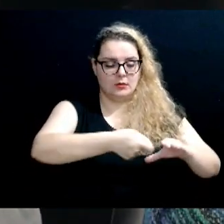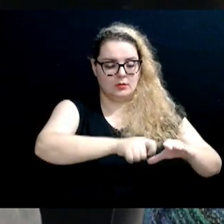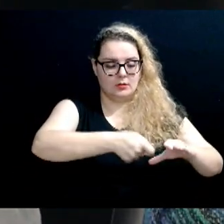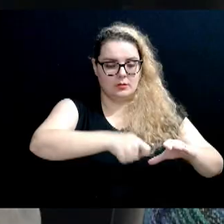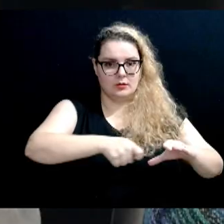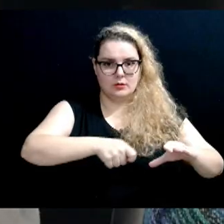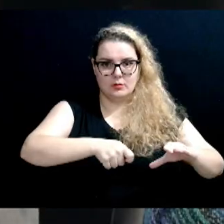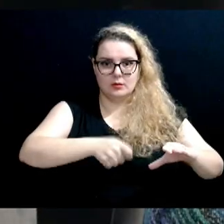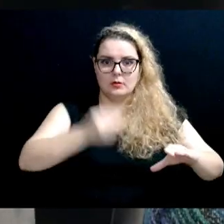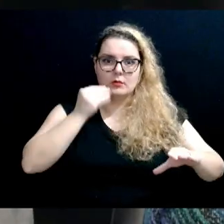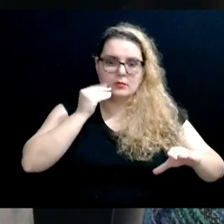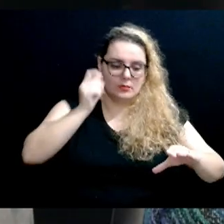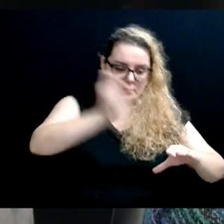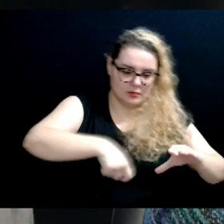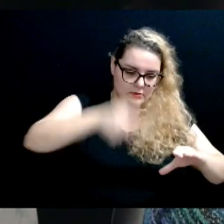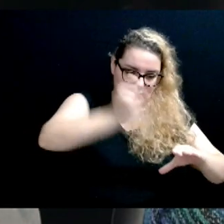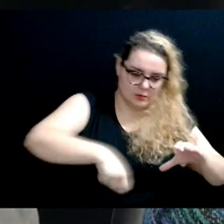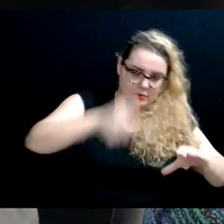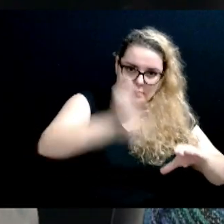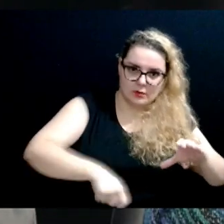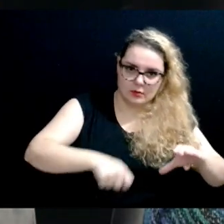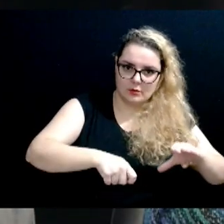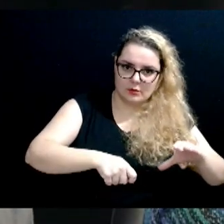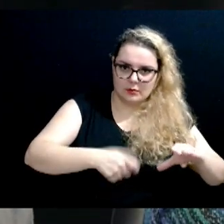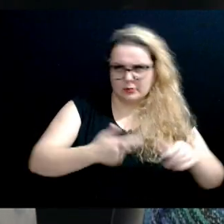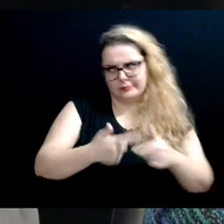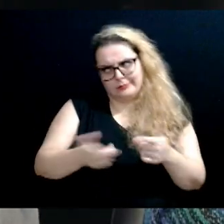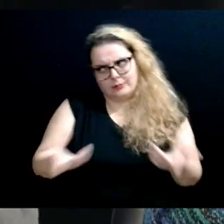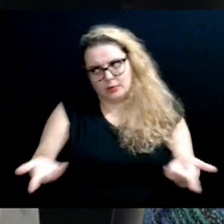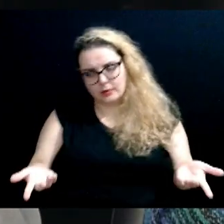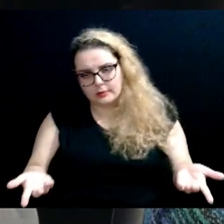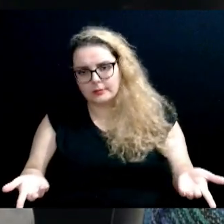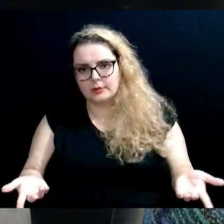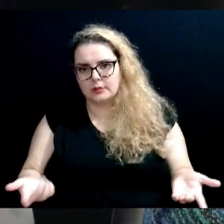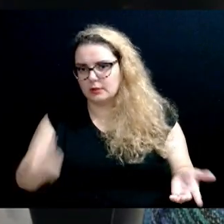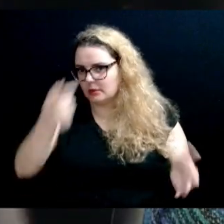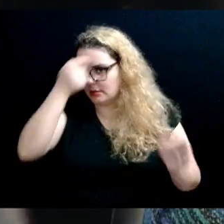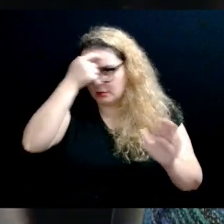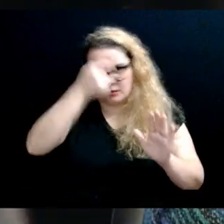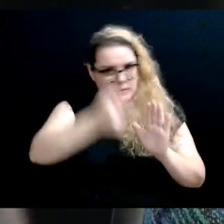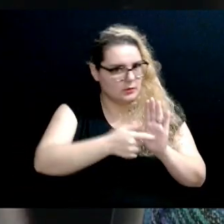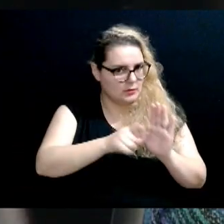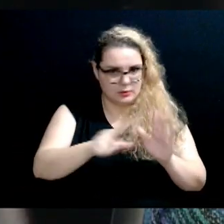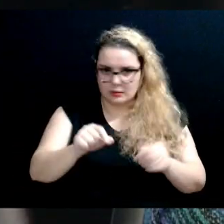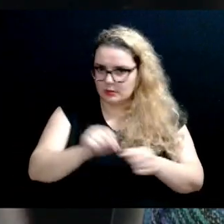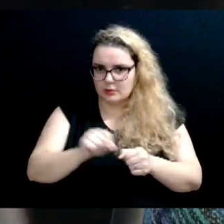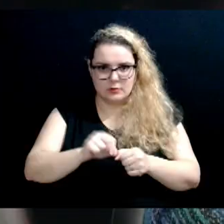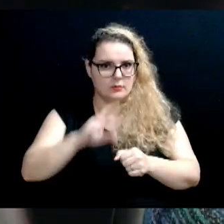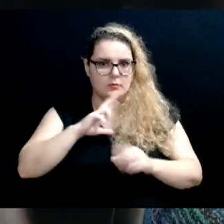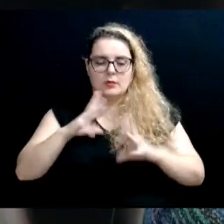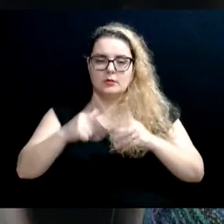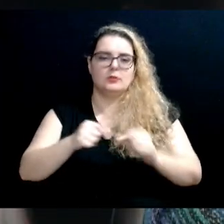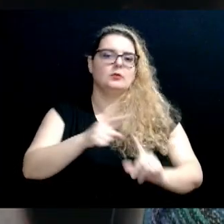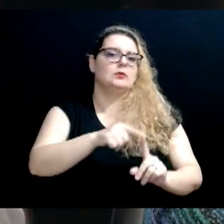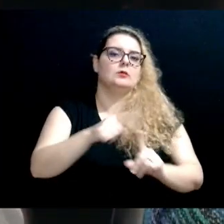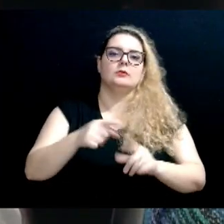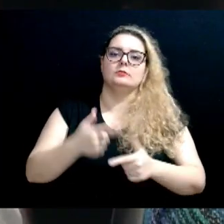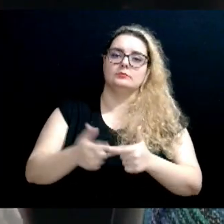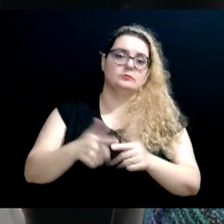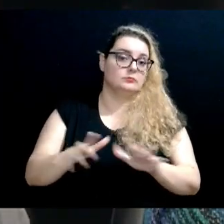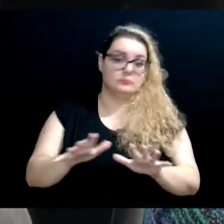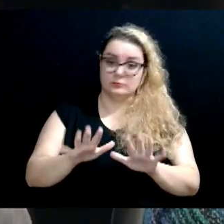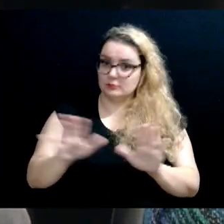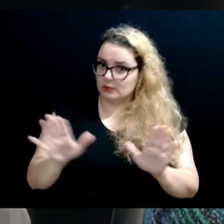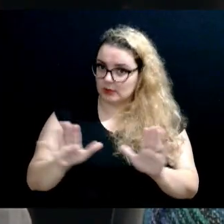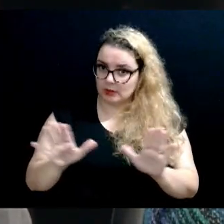um problema. Inteligência artificial não é feita para resolver todos os tipos de problema. Tem um conjunto